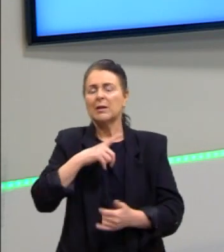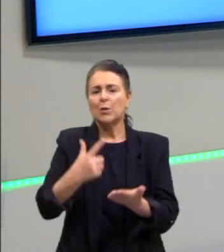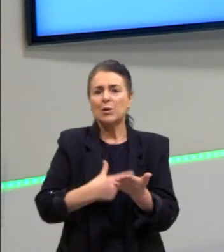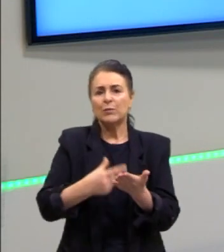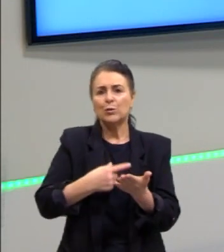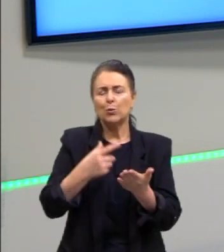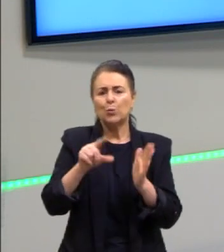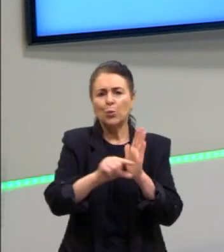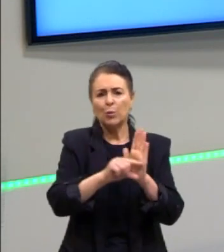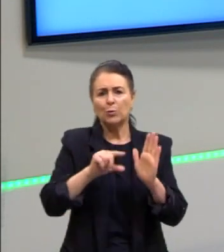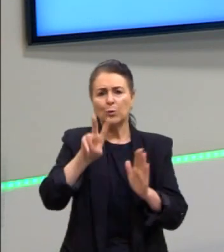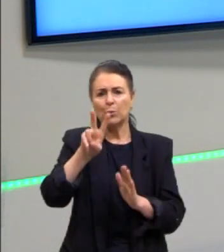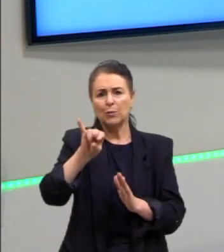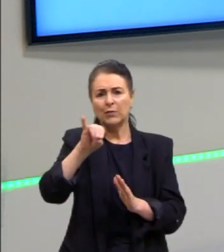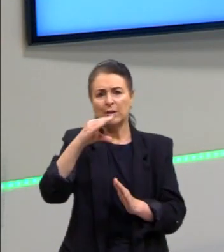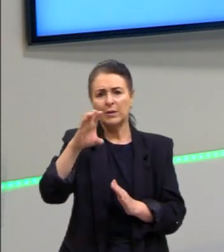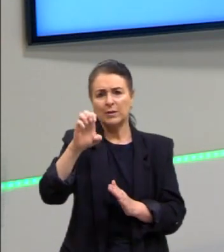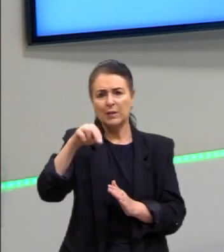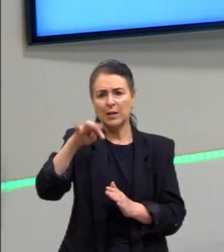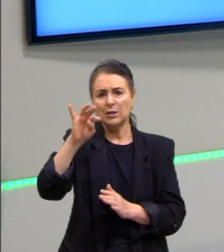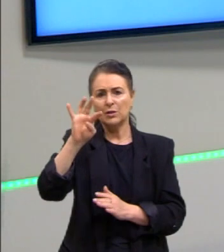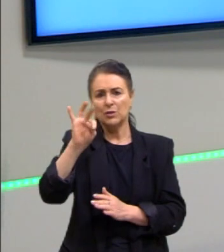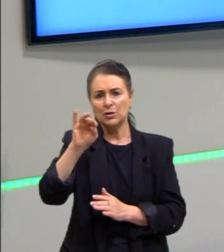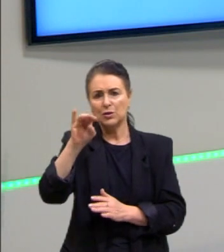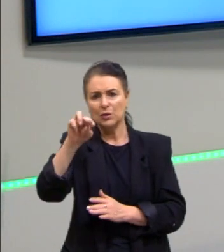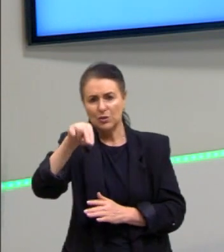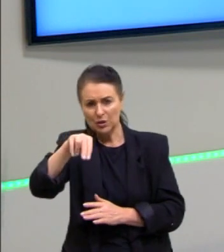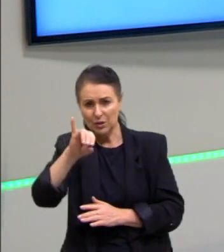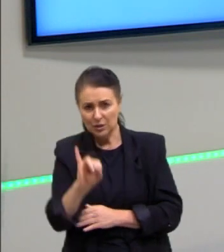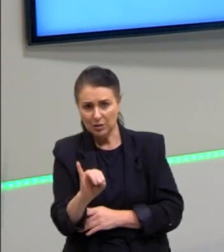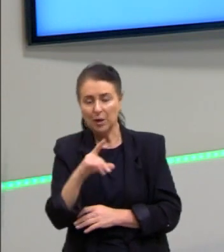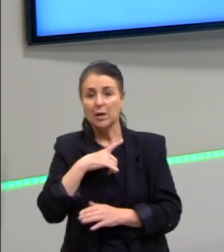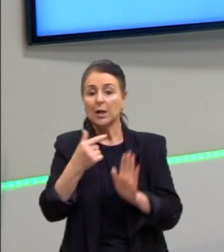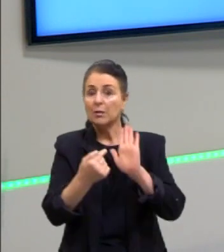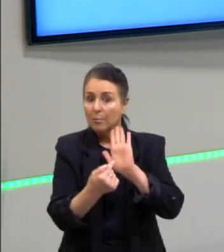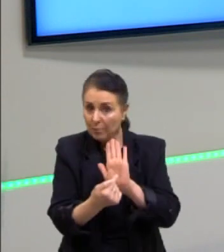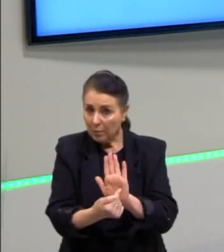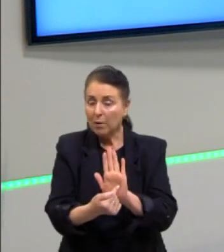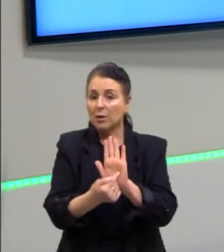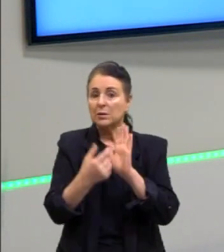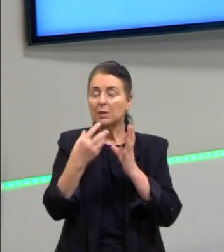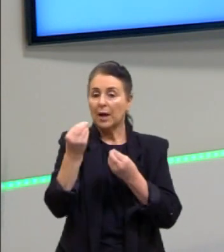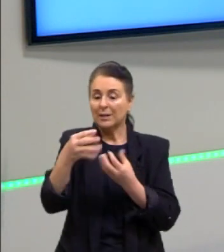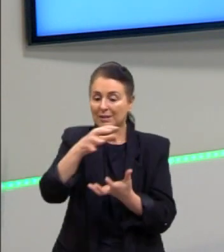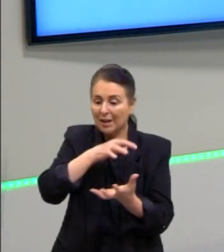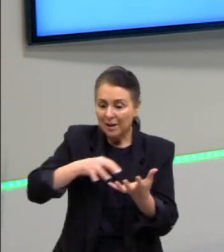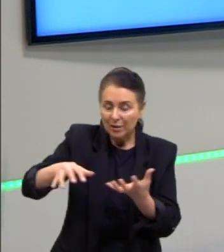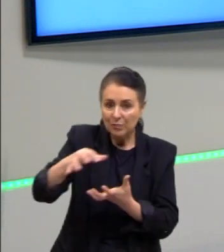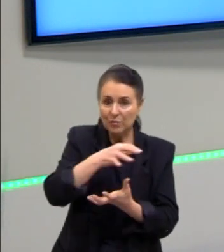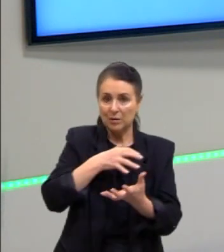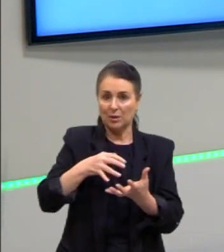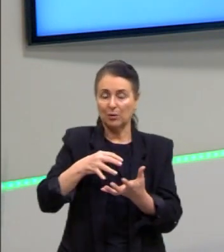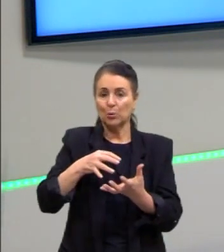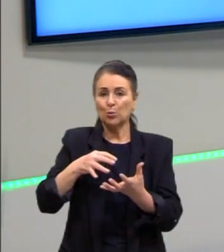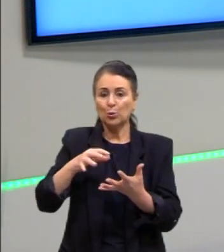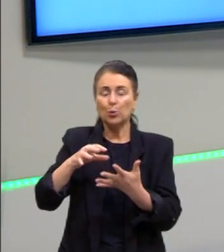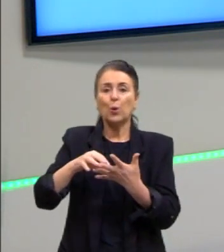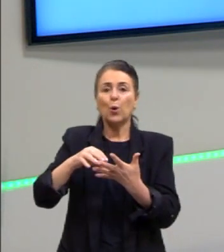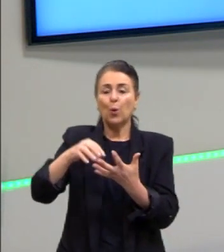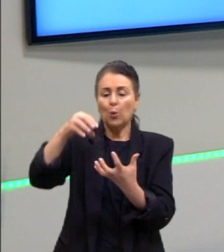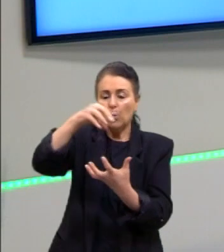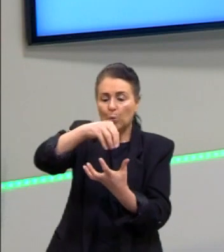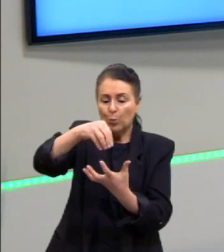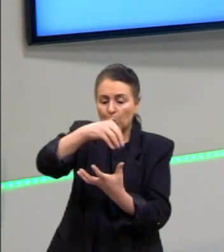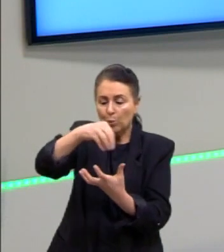as revoluções africanas que é bem interessante né mas dizer que essas revoluções tomaram o continente né Tem várias